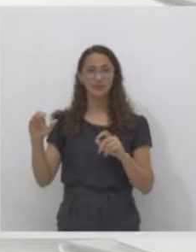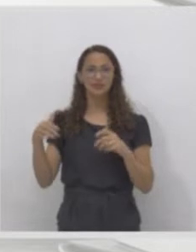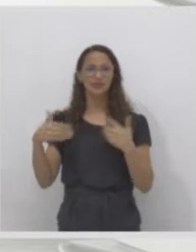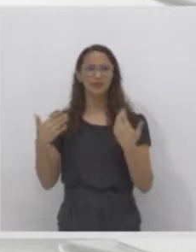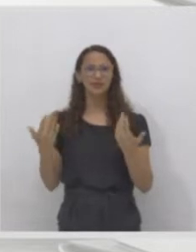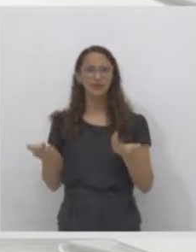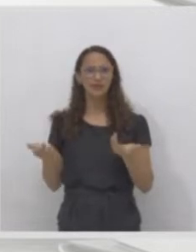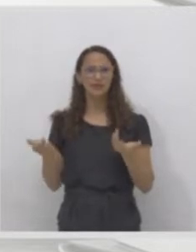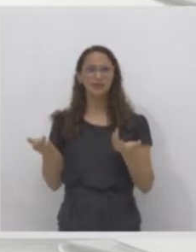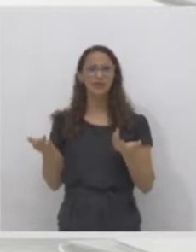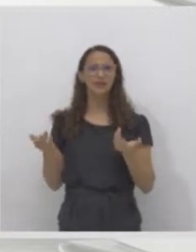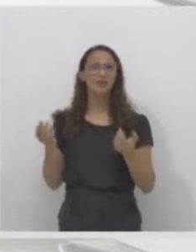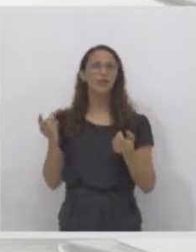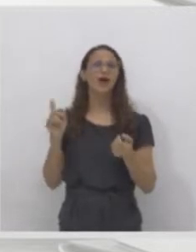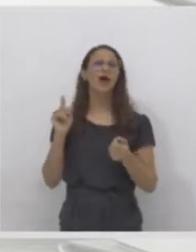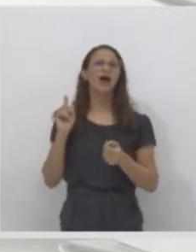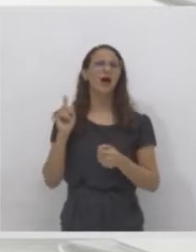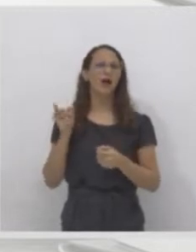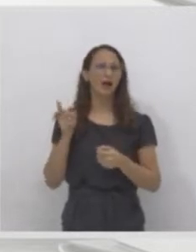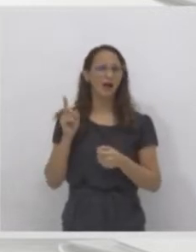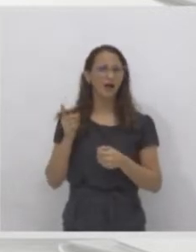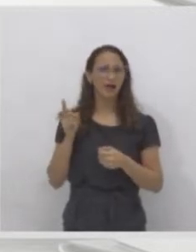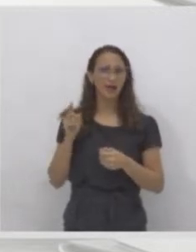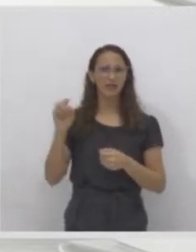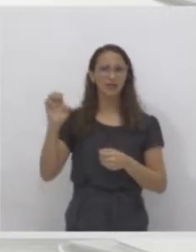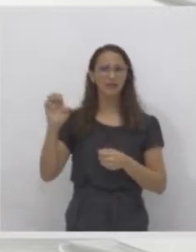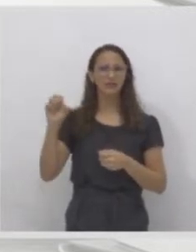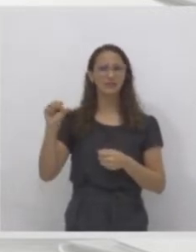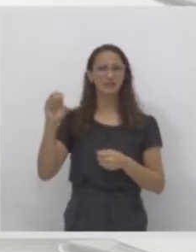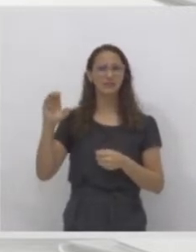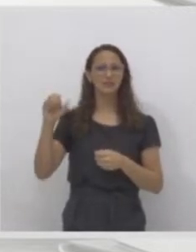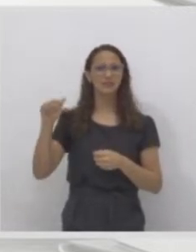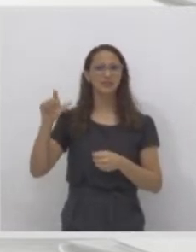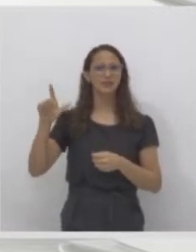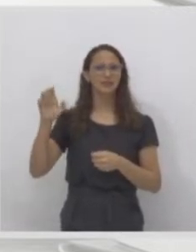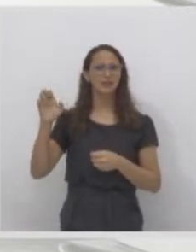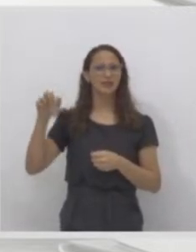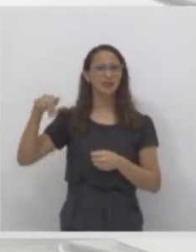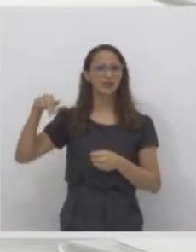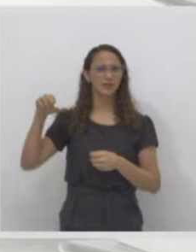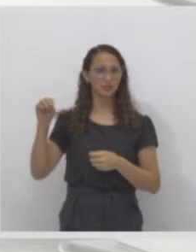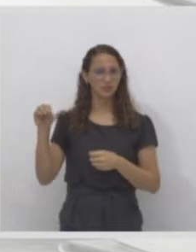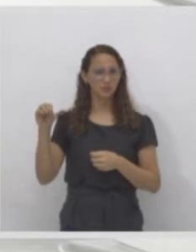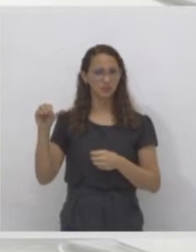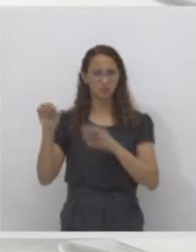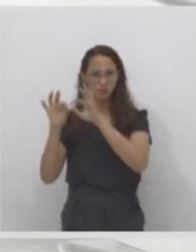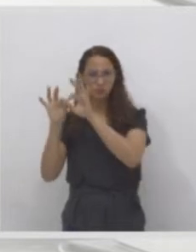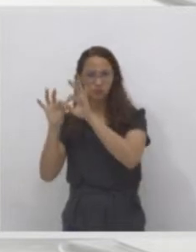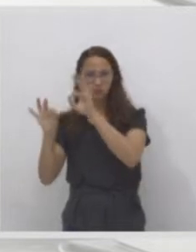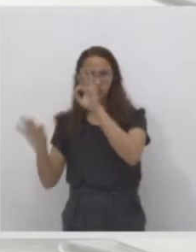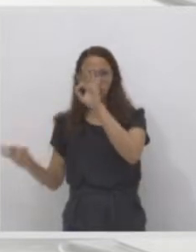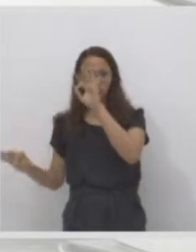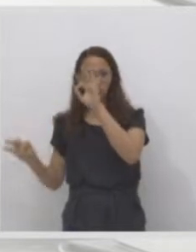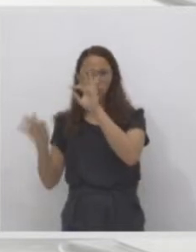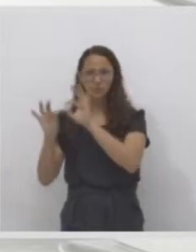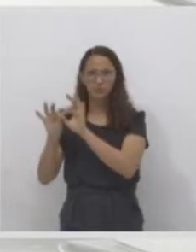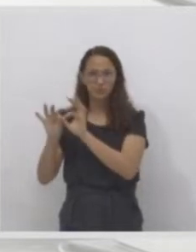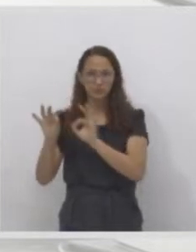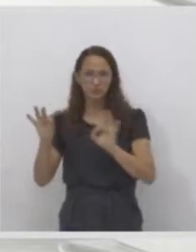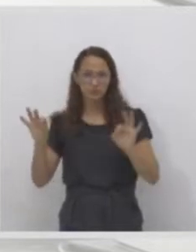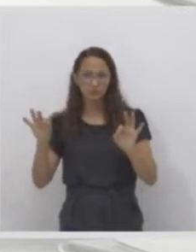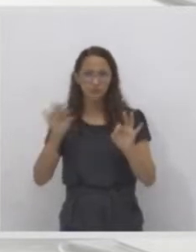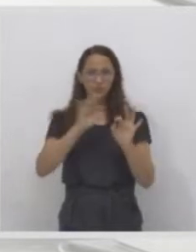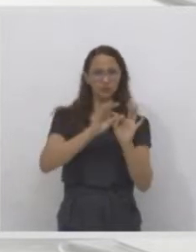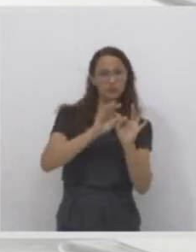no triângulo escaleno, eu tenho as medidas, o tamanho das medidas dos lados,